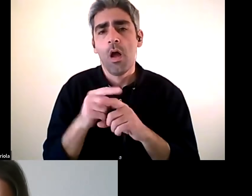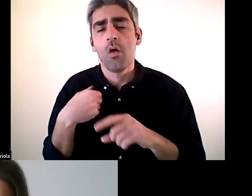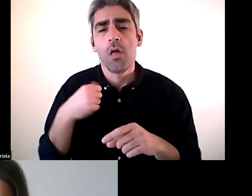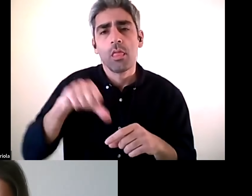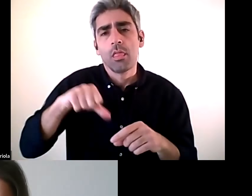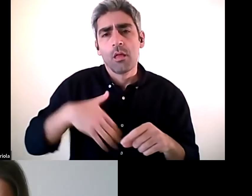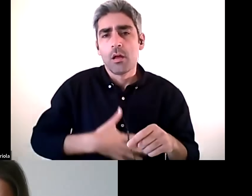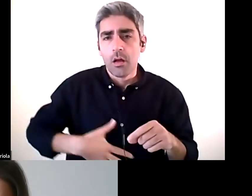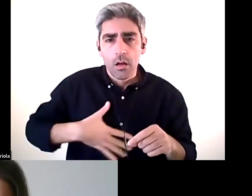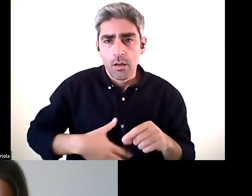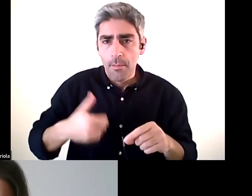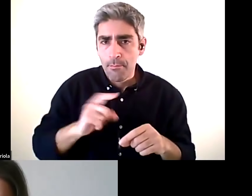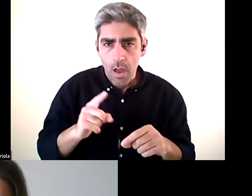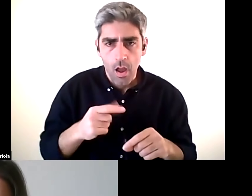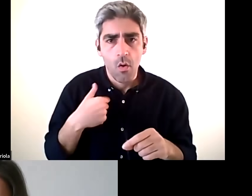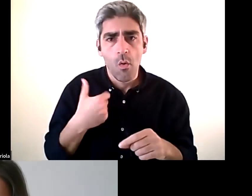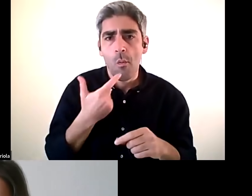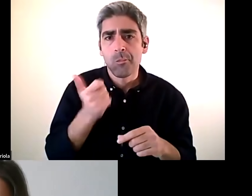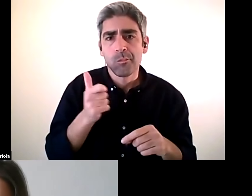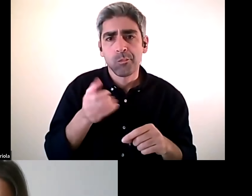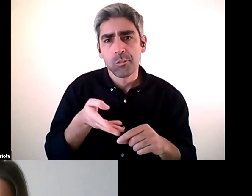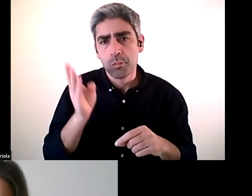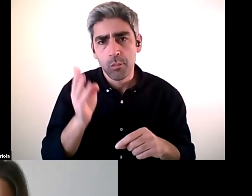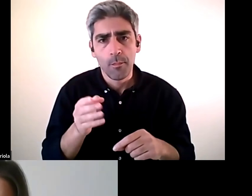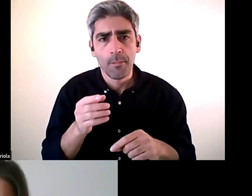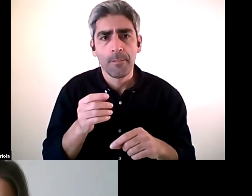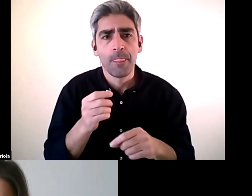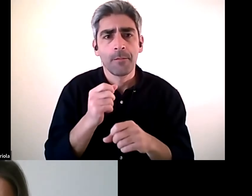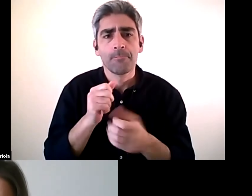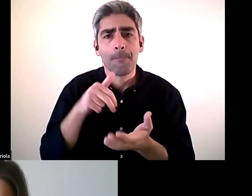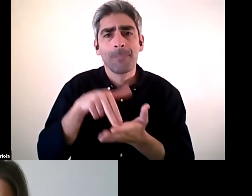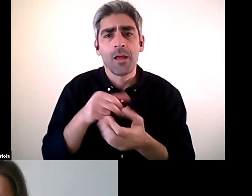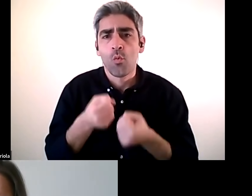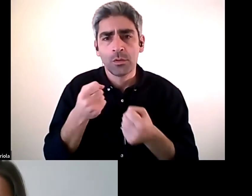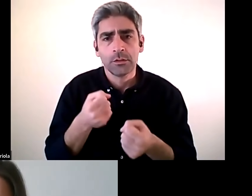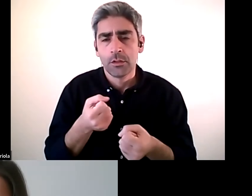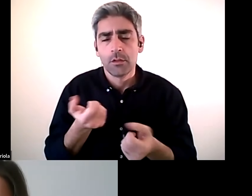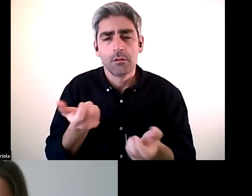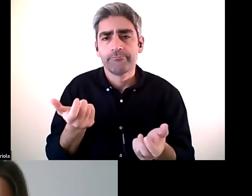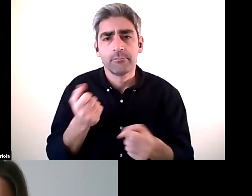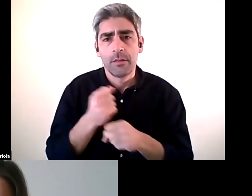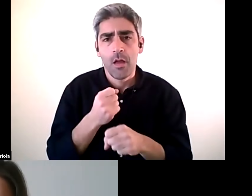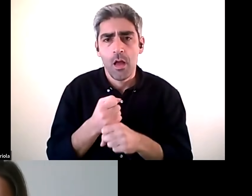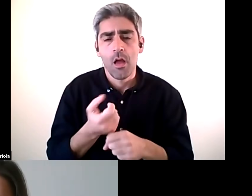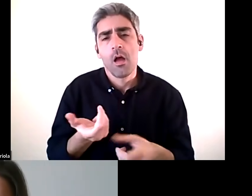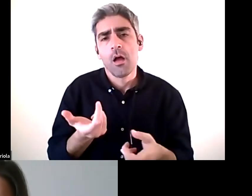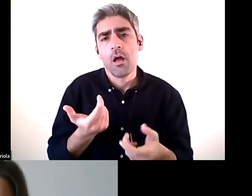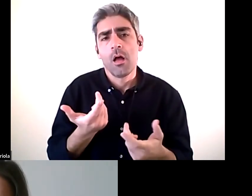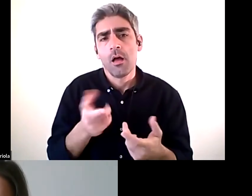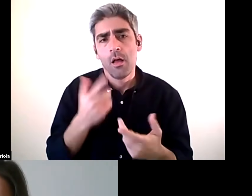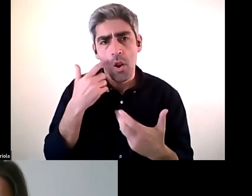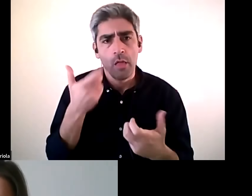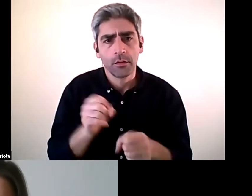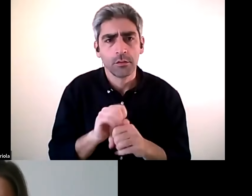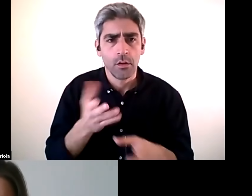gastroenterite e incapaz de estar de pé, chamado de pé, a trabalhar, isso vai-se